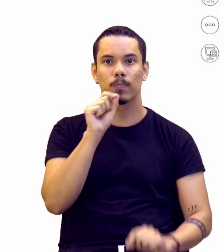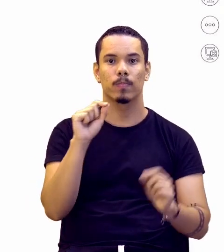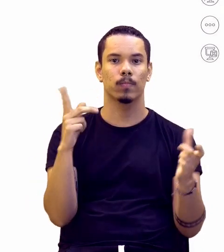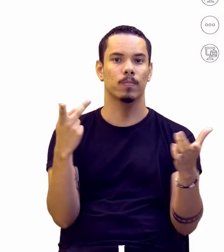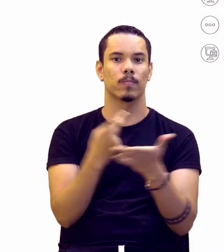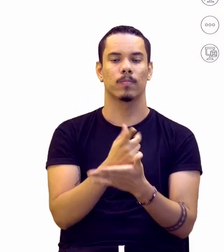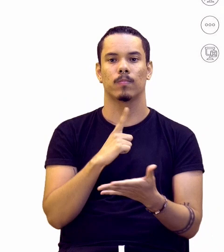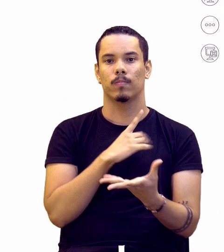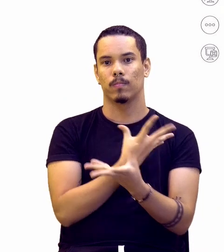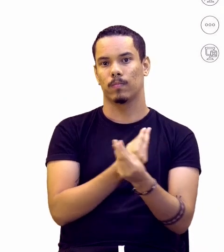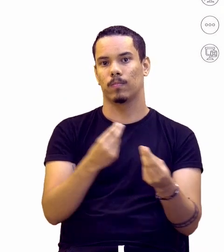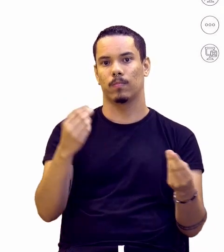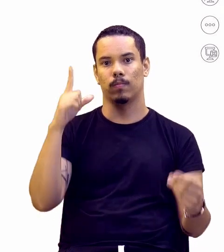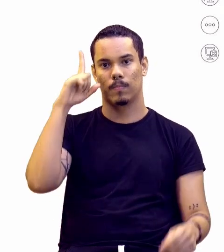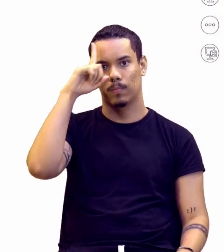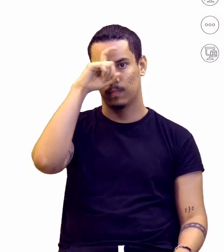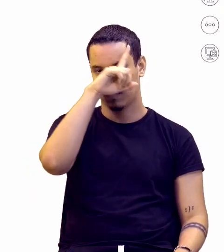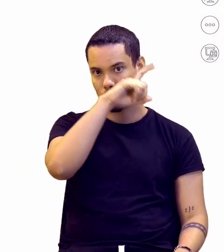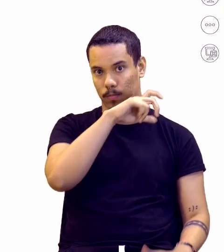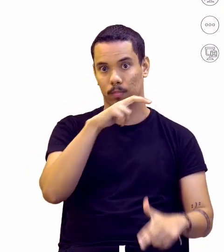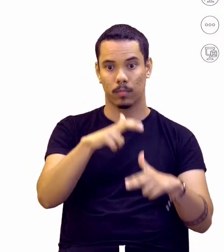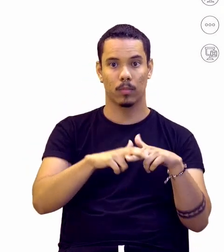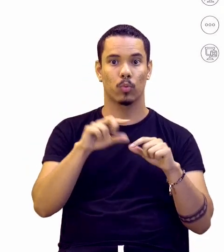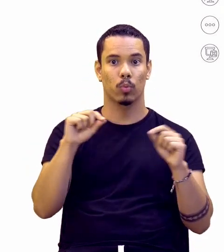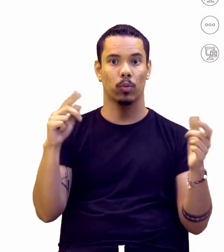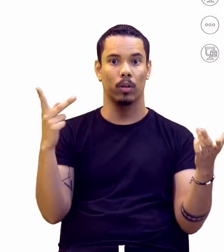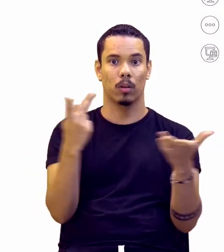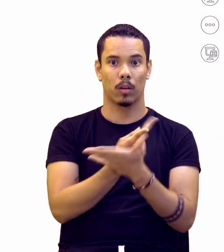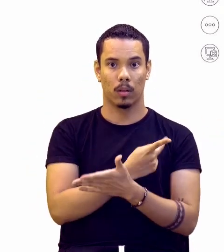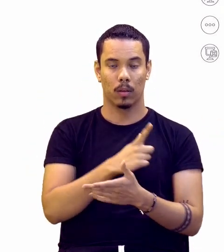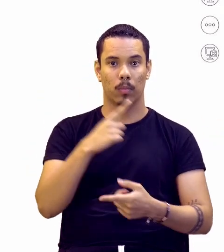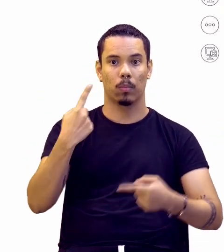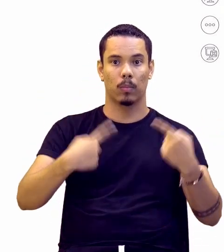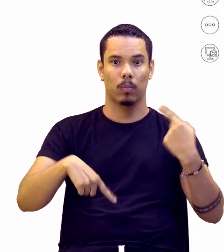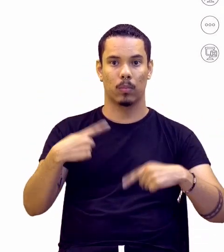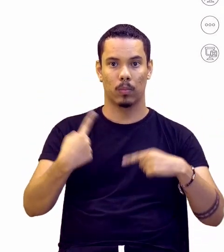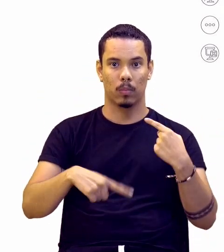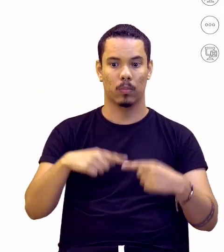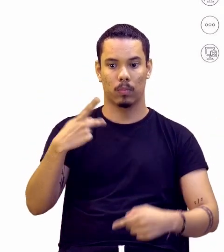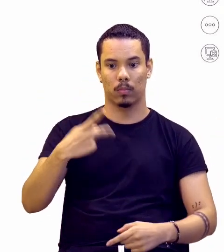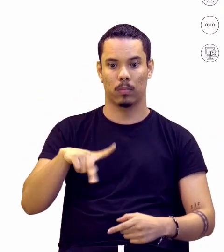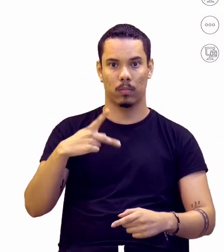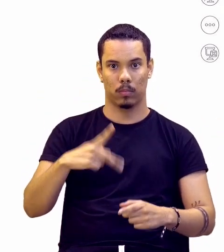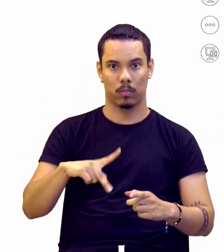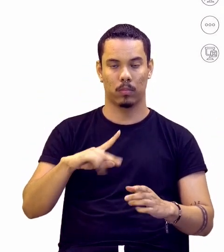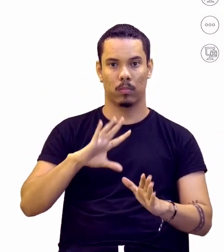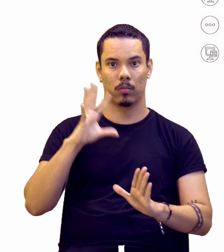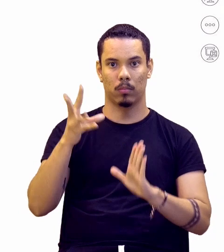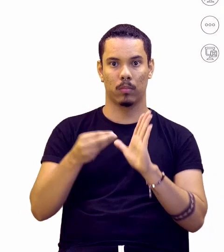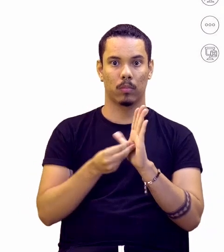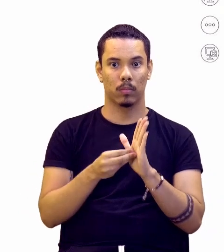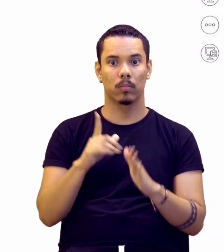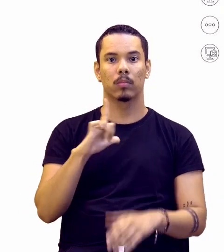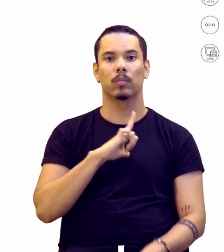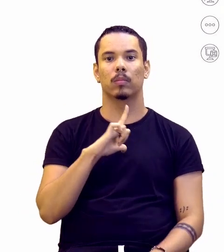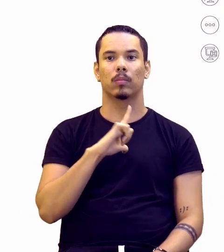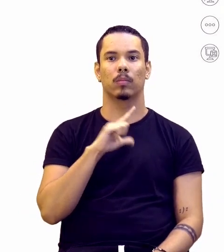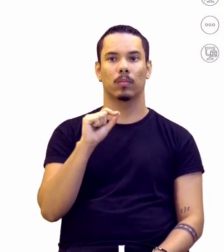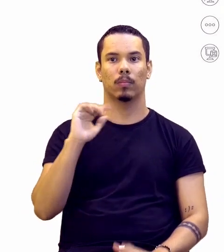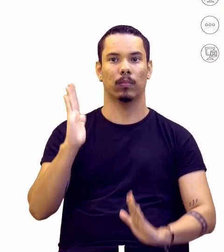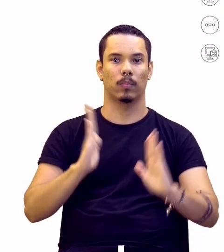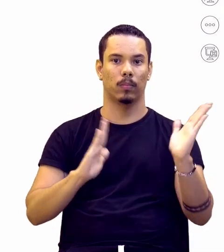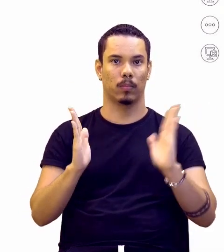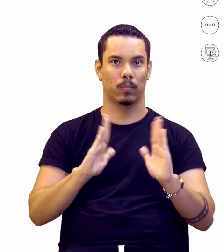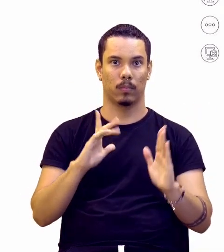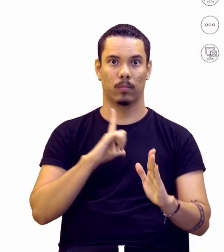muito difícil. Então, o que vai acontecer? Os políticos do Amazonas, que inclusive na época tinham